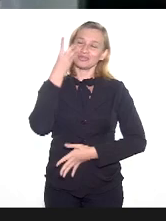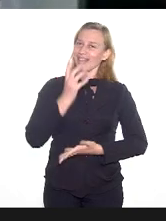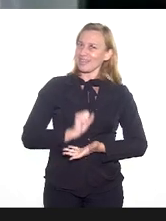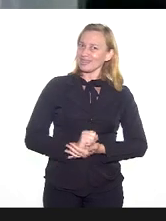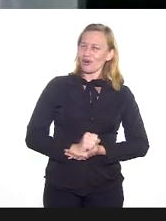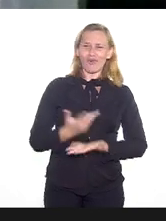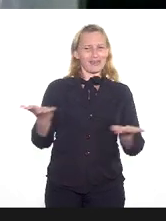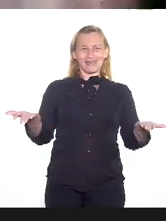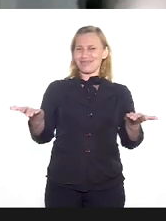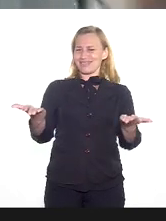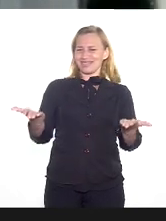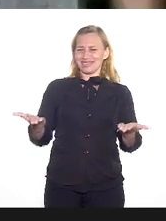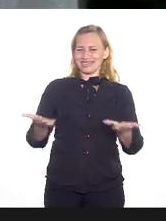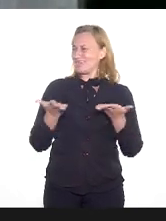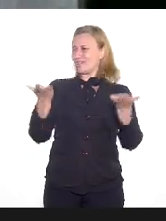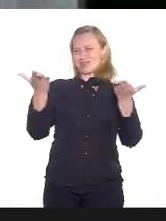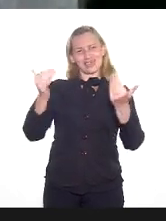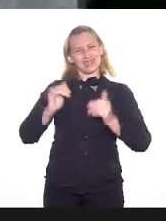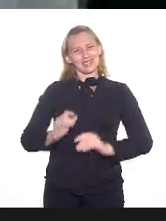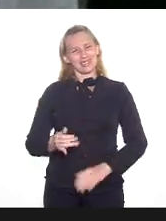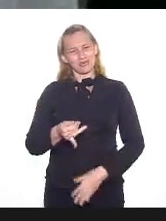dizer, é isso daí, isto é